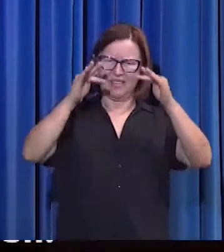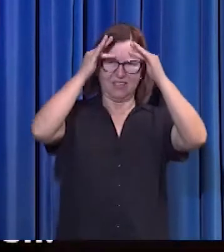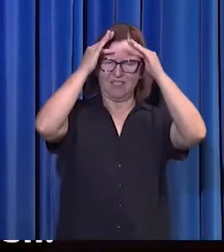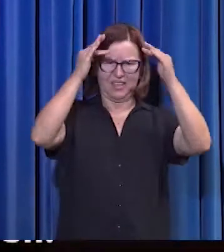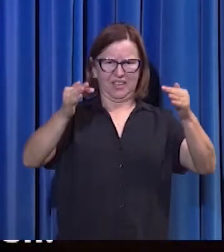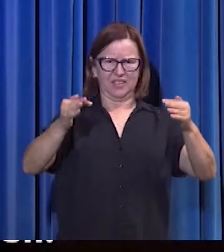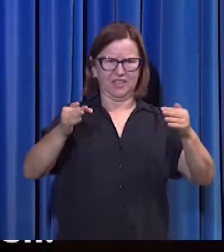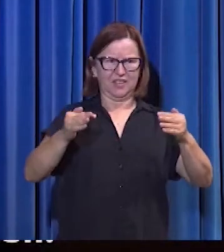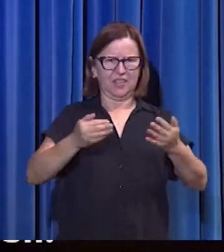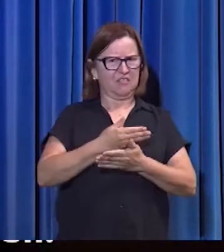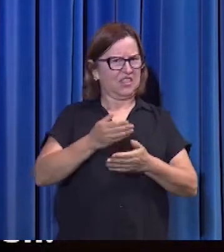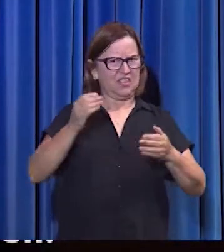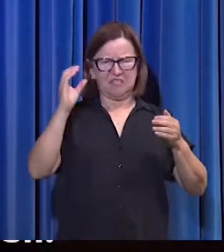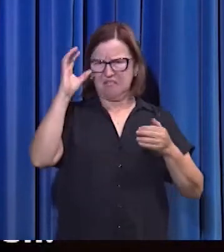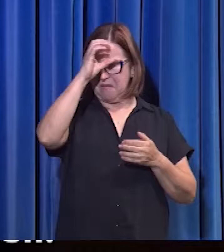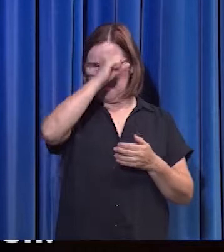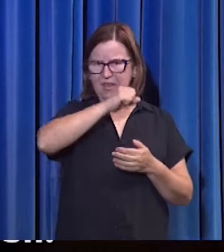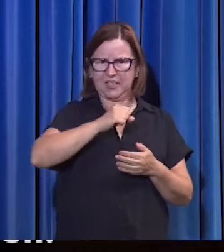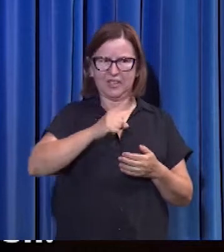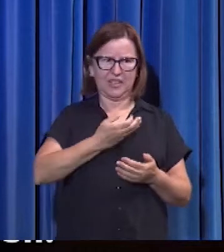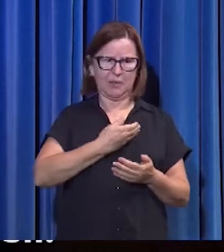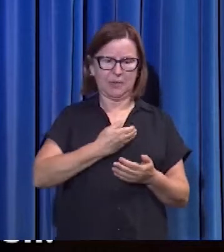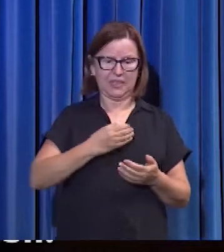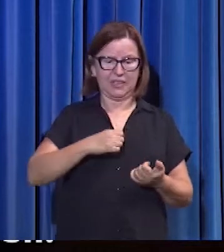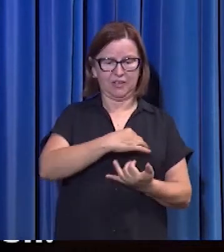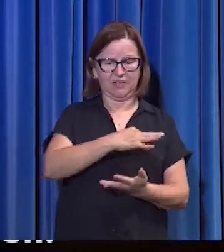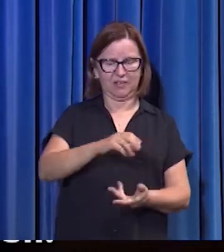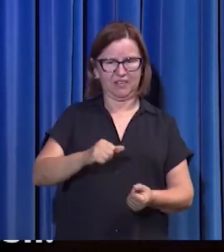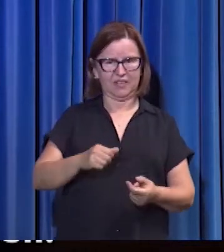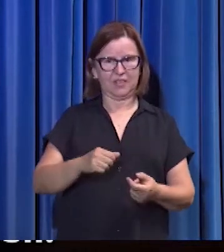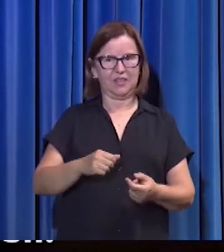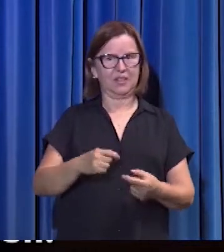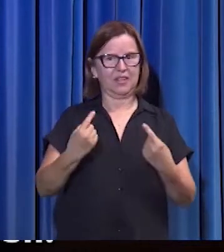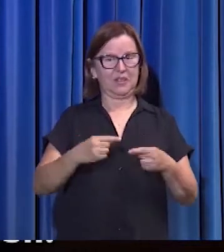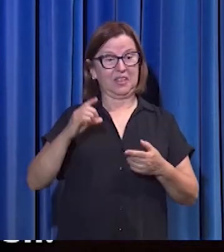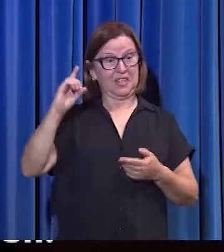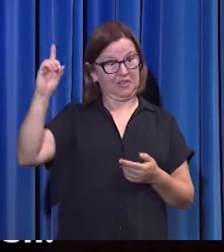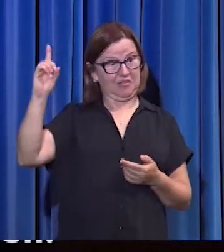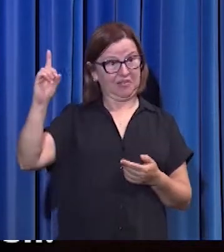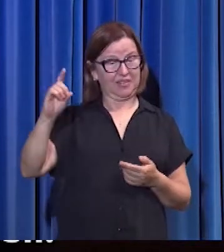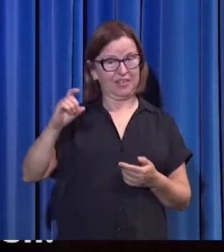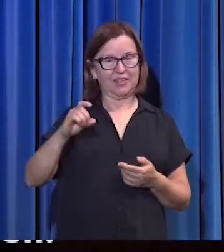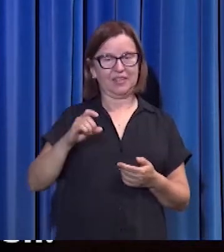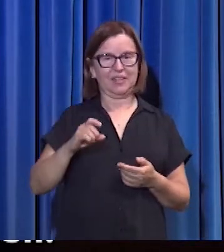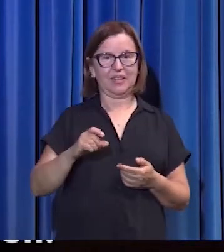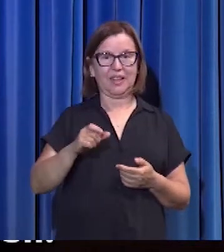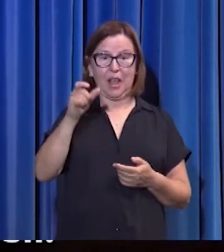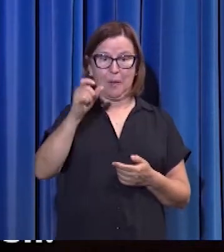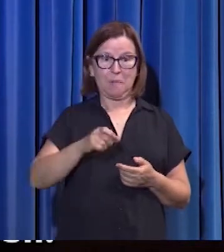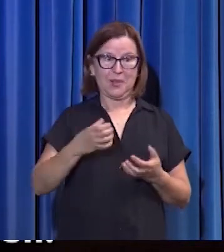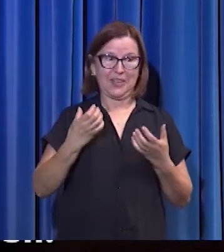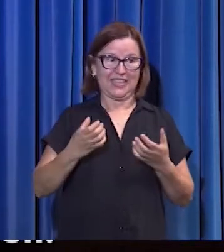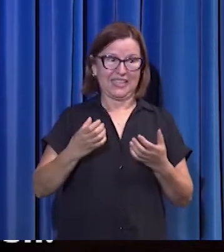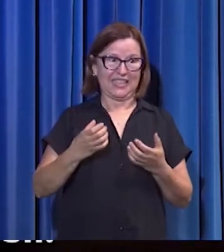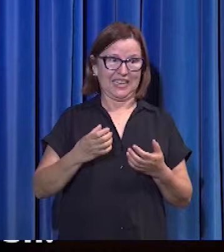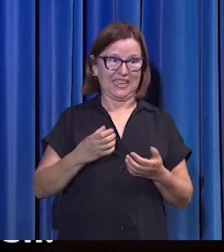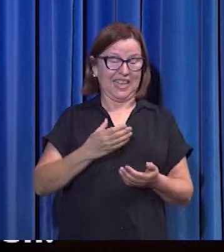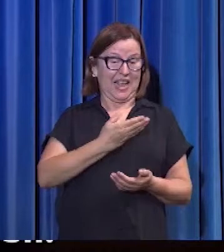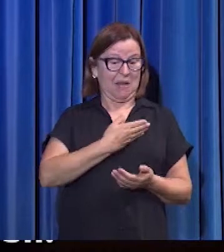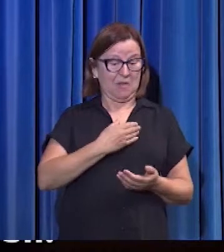não compreendeis que a amizade do mundo é inimiga de Deus? Aquele, pois, que quiser ser amigo do